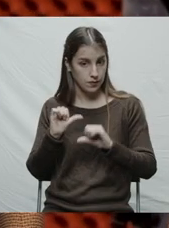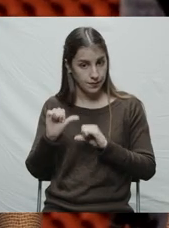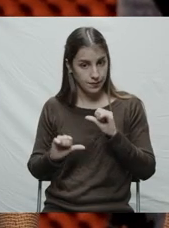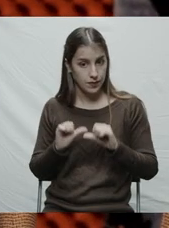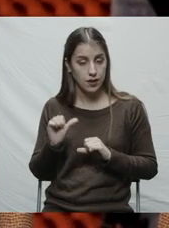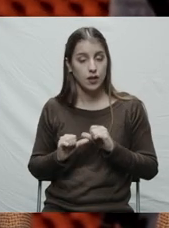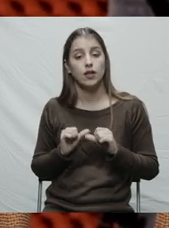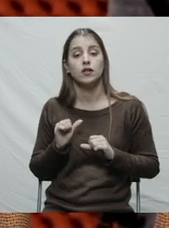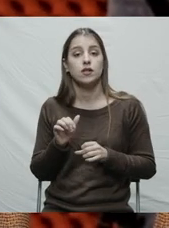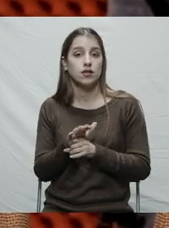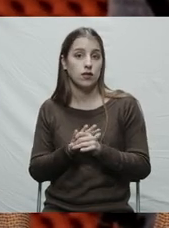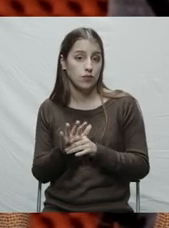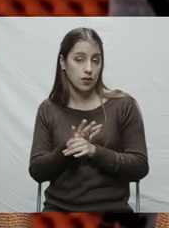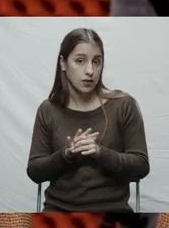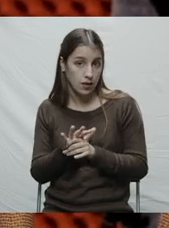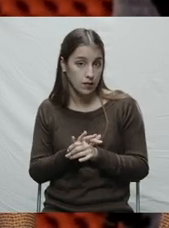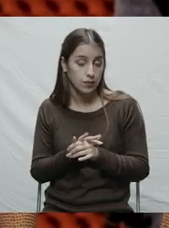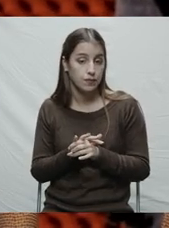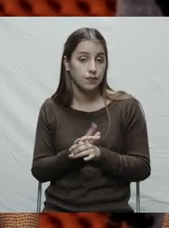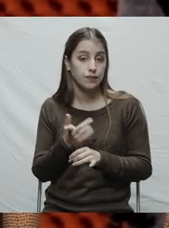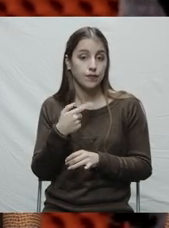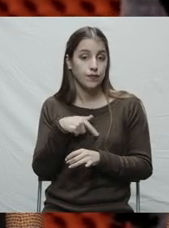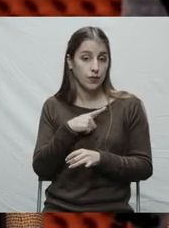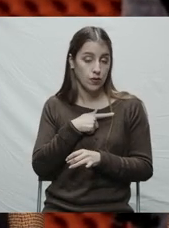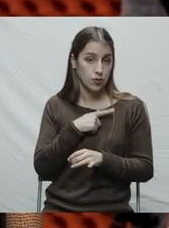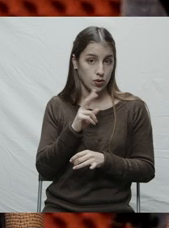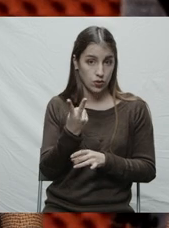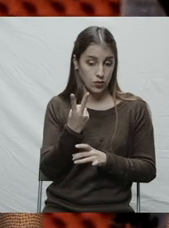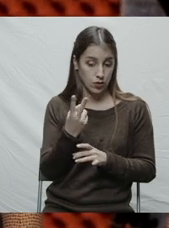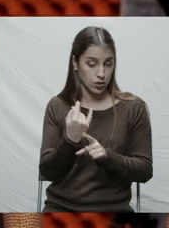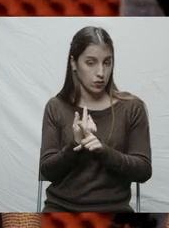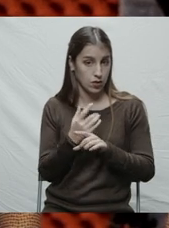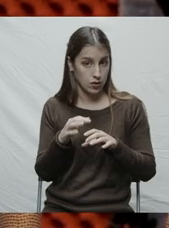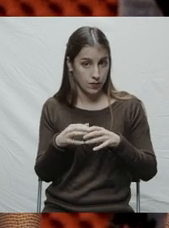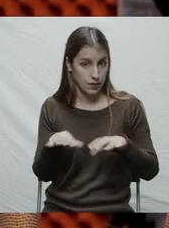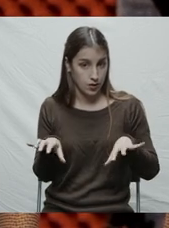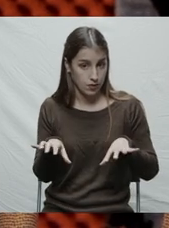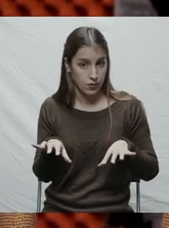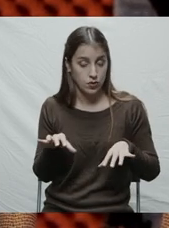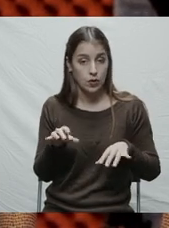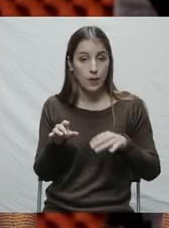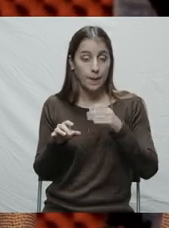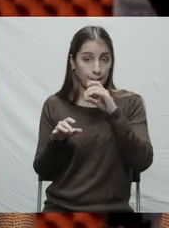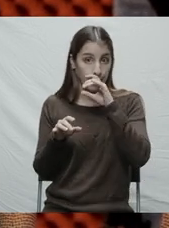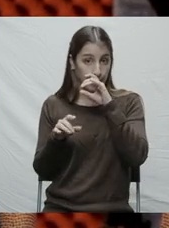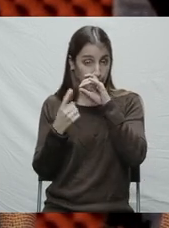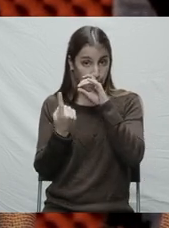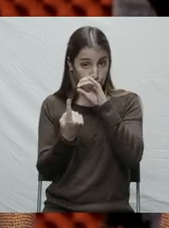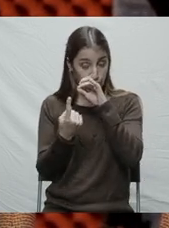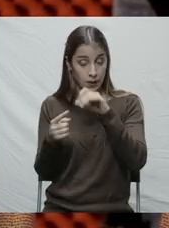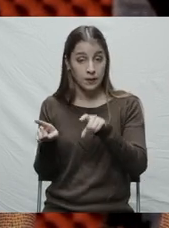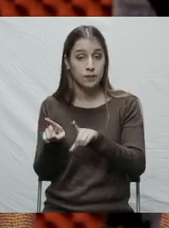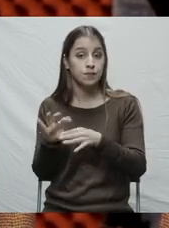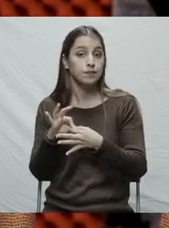onde as situações são levadas ao extremo, nós tínhamos dividido em dois aspectos. Um aspecto que era um aspecto que tinha mais a ver com